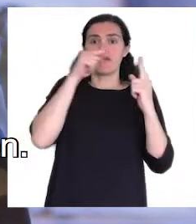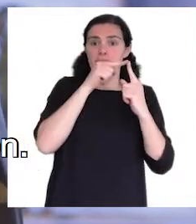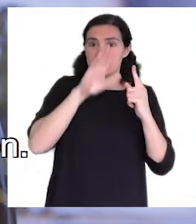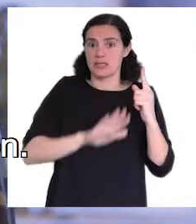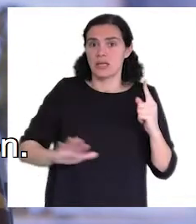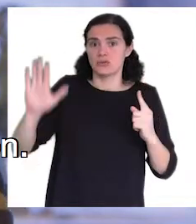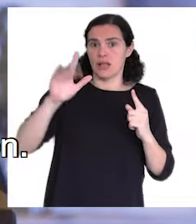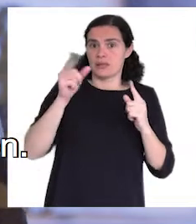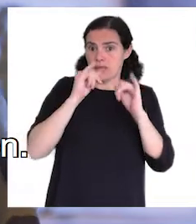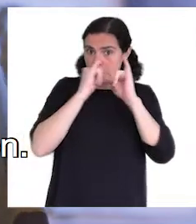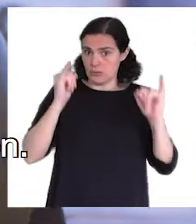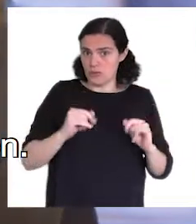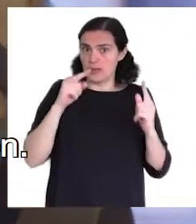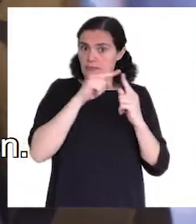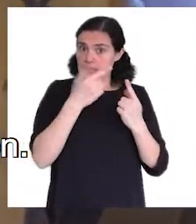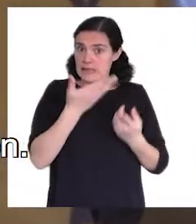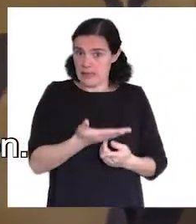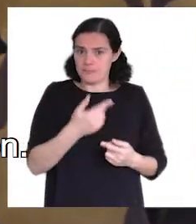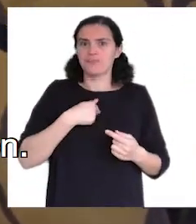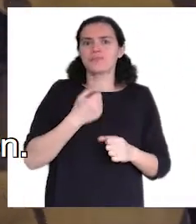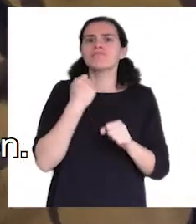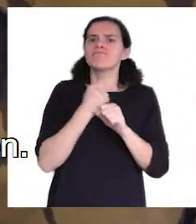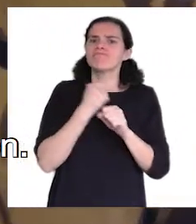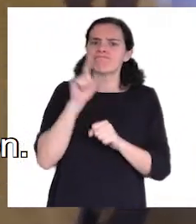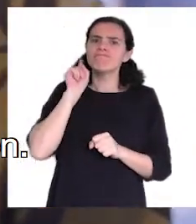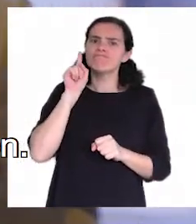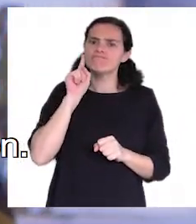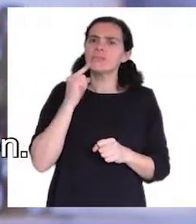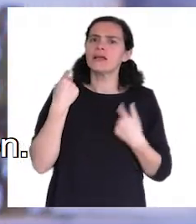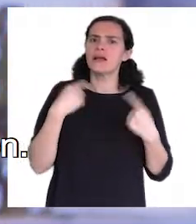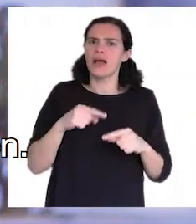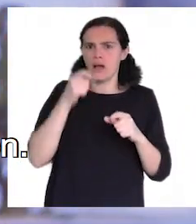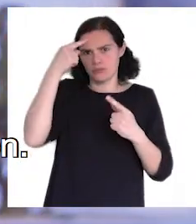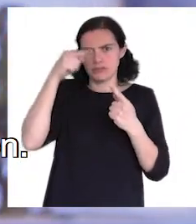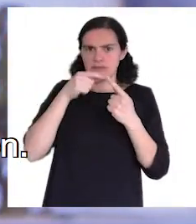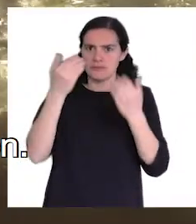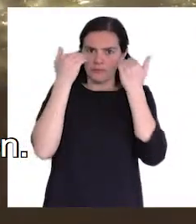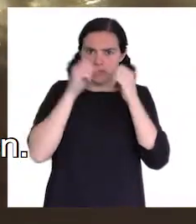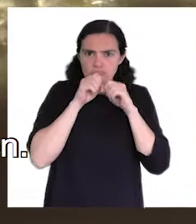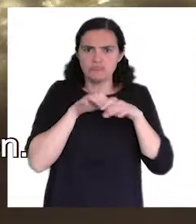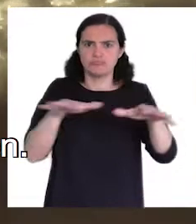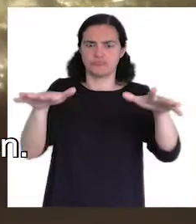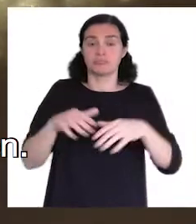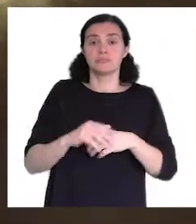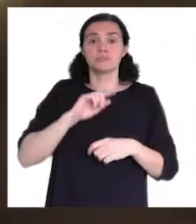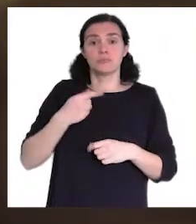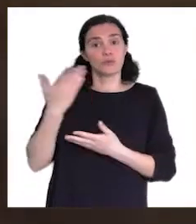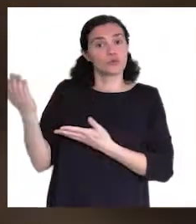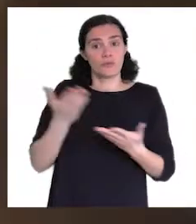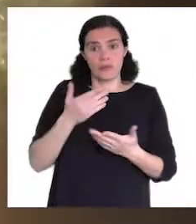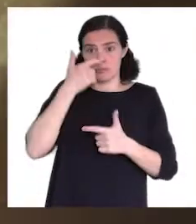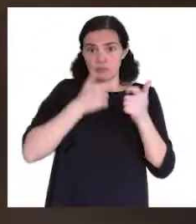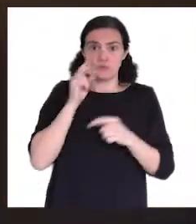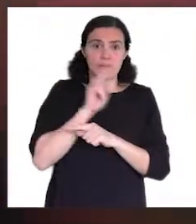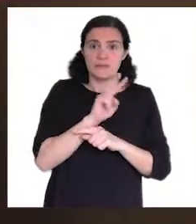fundo, uma referência a nível nacional e internacional, tem, sem dúvida, aqui um papel fundamental na difusão desta informação. Ou seja,